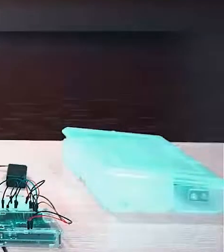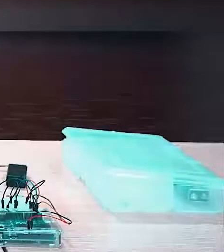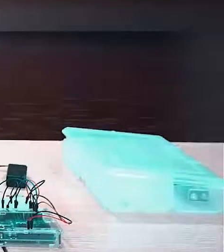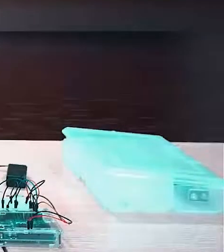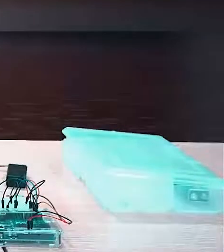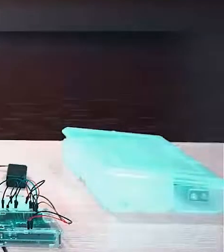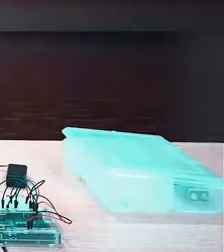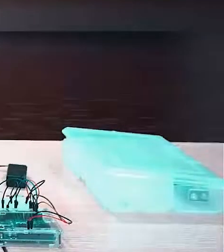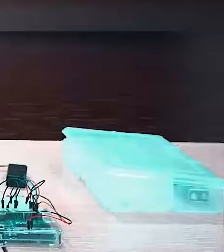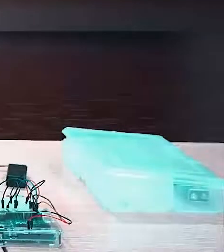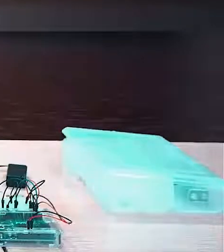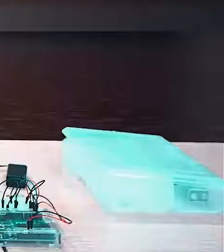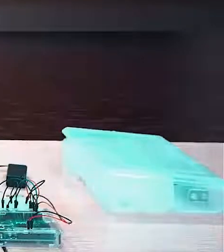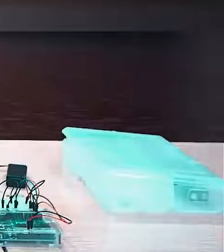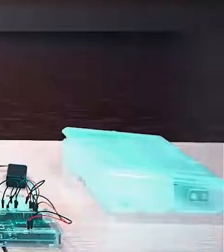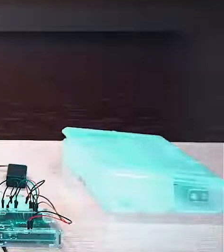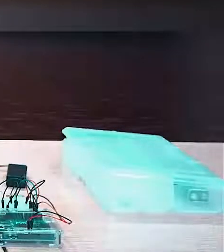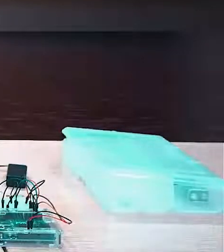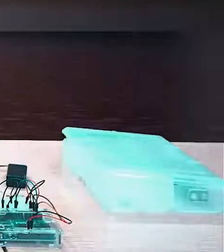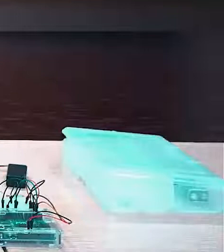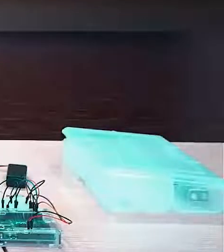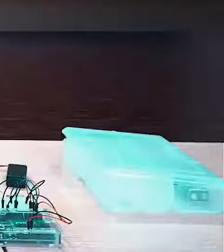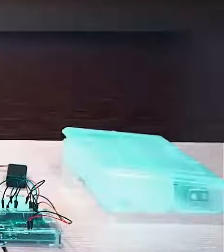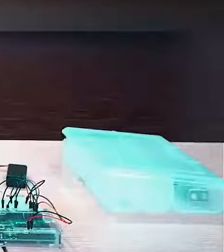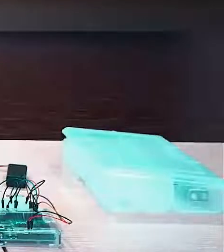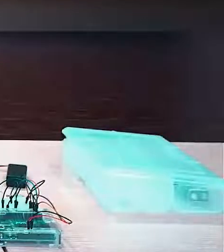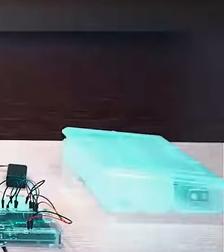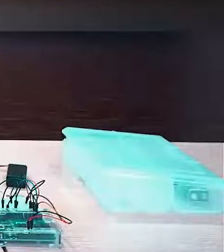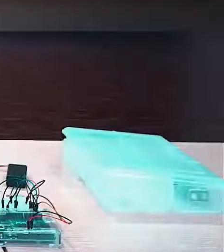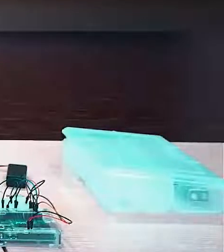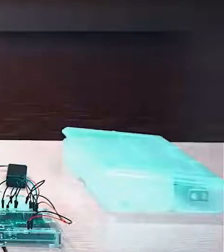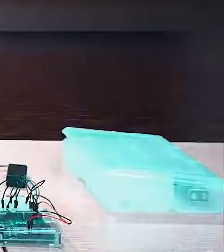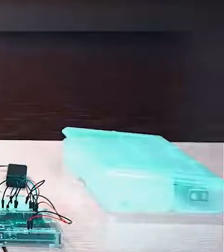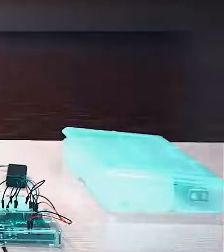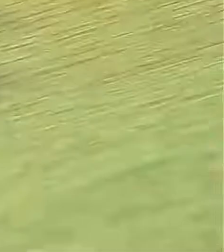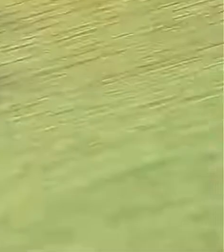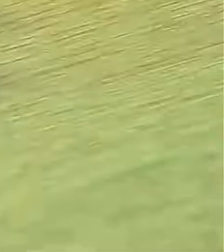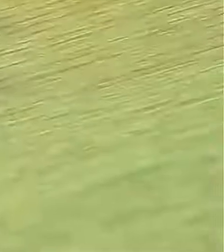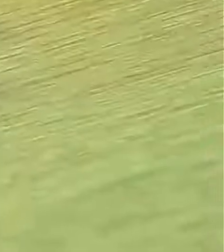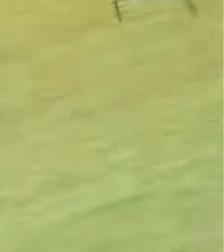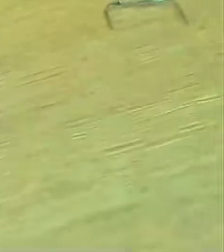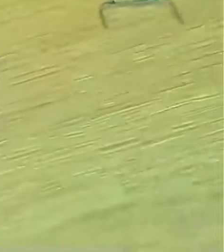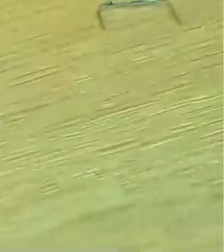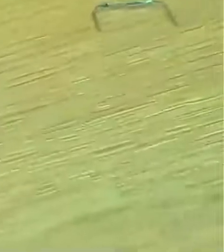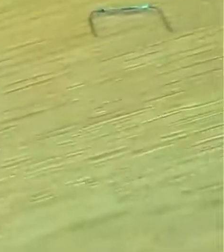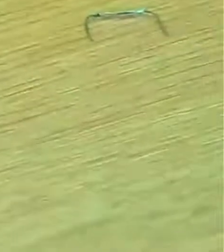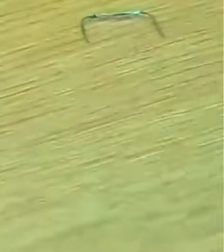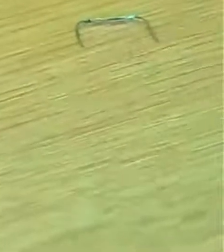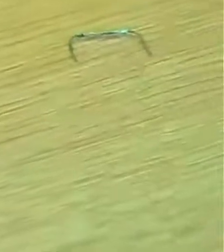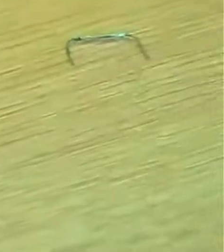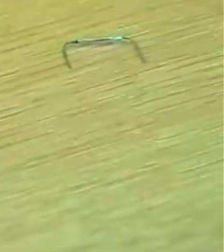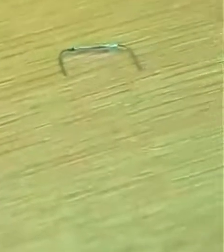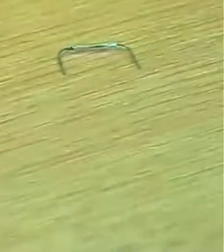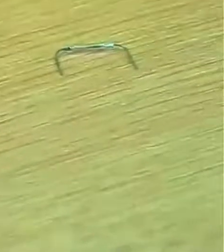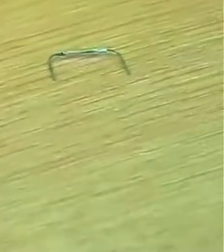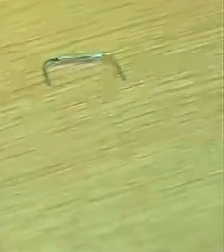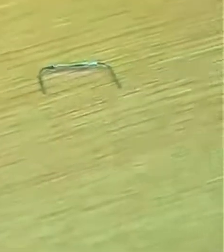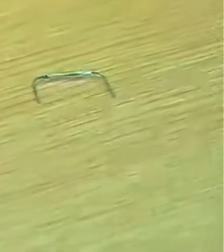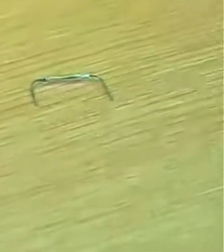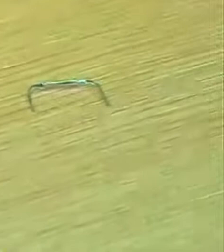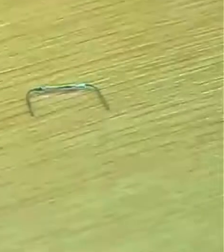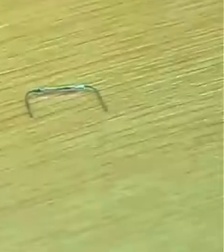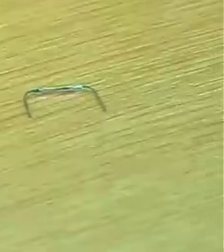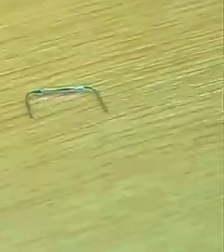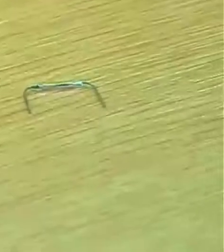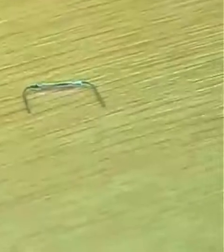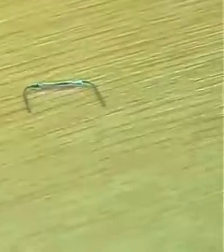propriedades magnéticas, um ímã de neodímio. E vamos fazer algumas demonstrações. Se ligue aqui, olha só. Aqui, pessoal, esse ímã, ele tem um